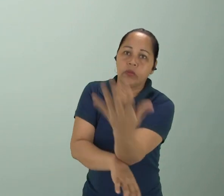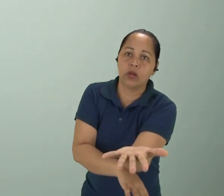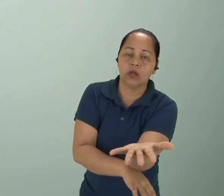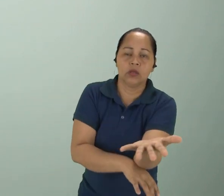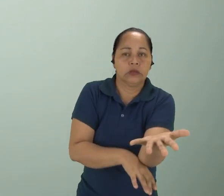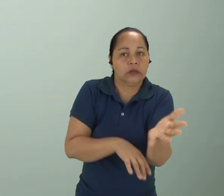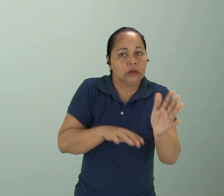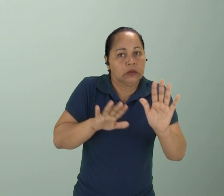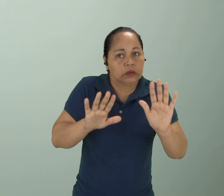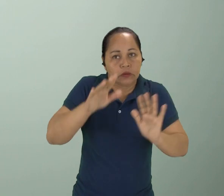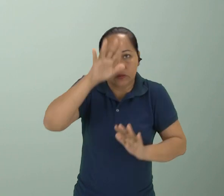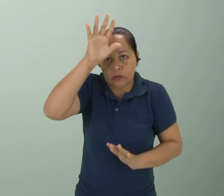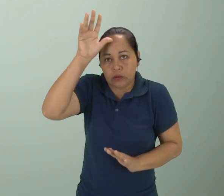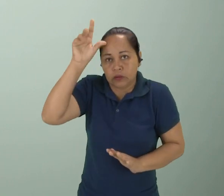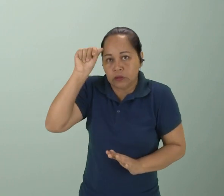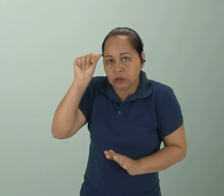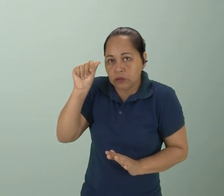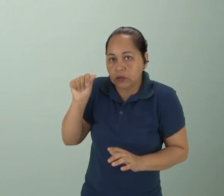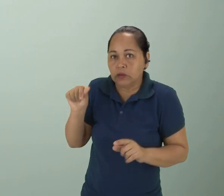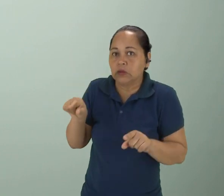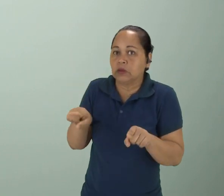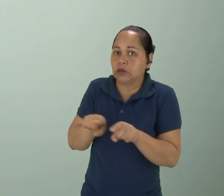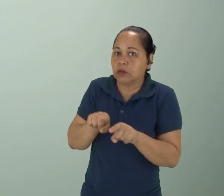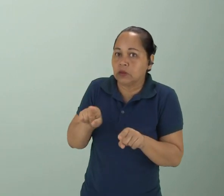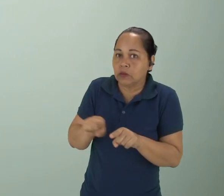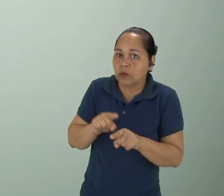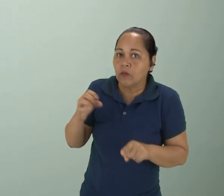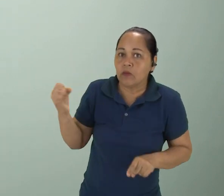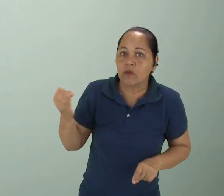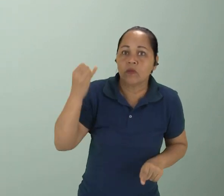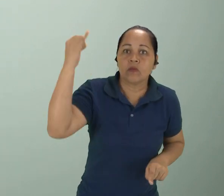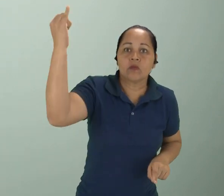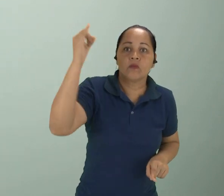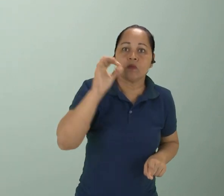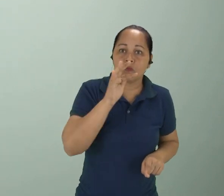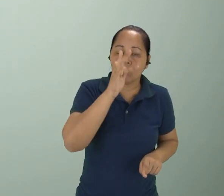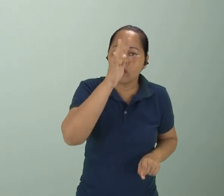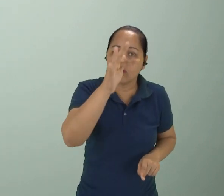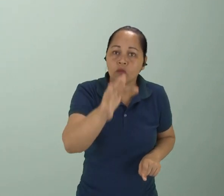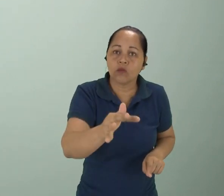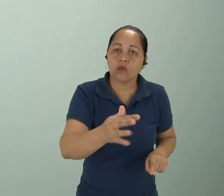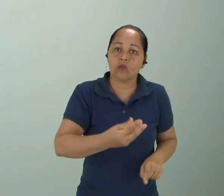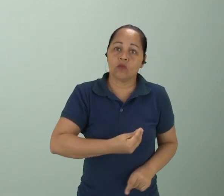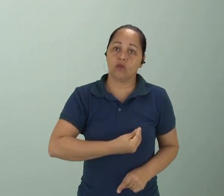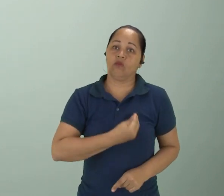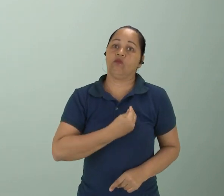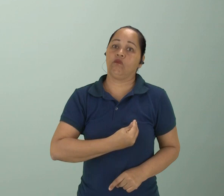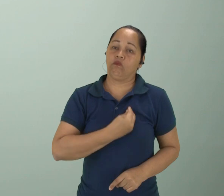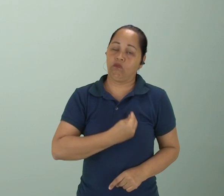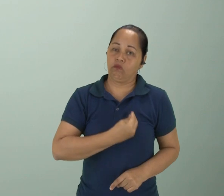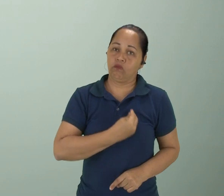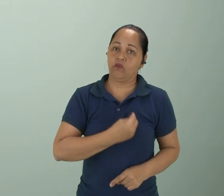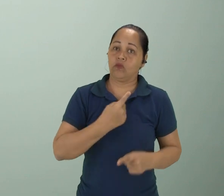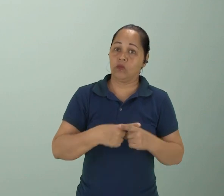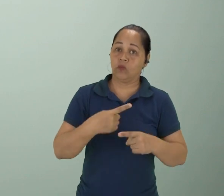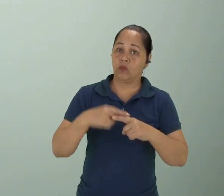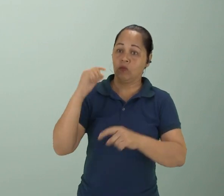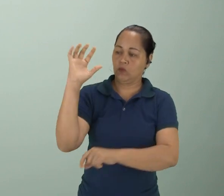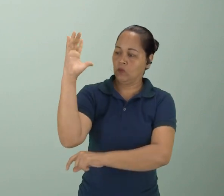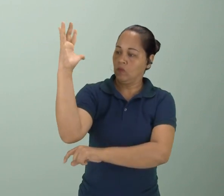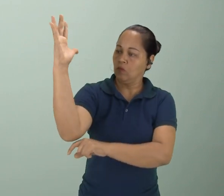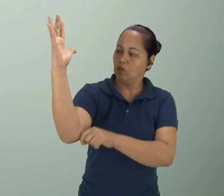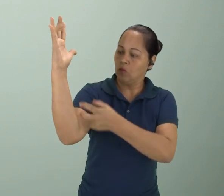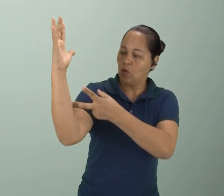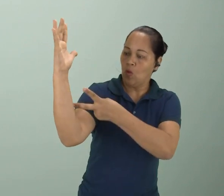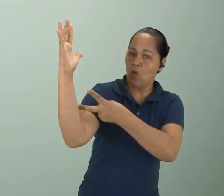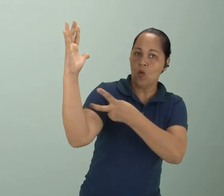de que a amazônia é uma potência para biomedicina do futuro a espécies vegetais